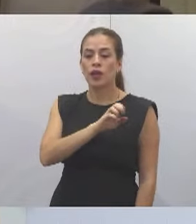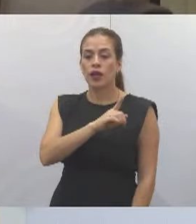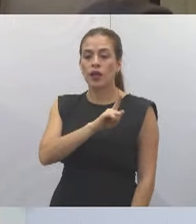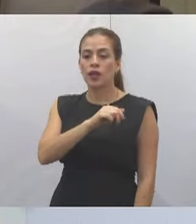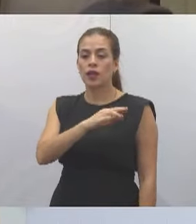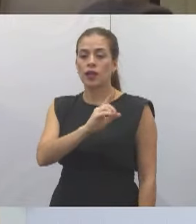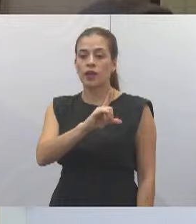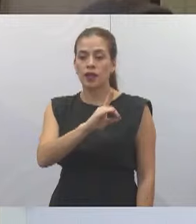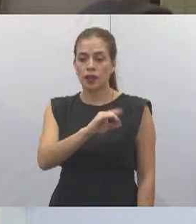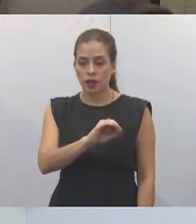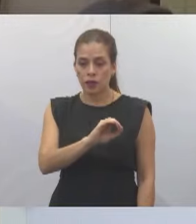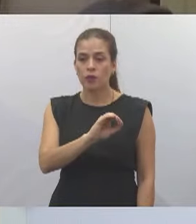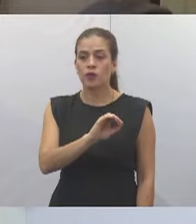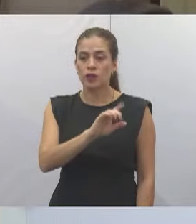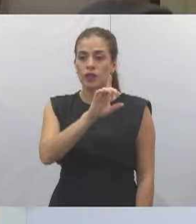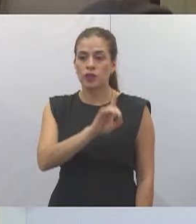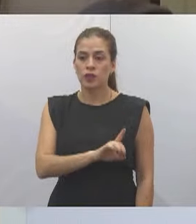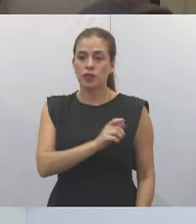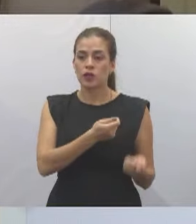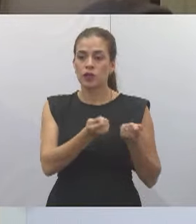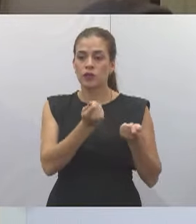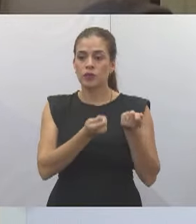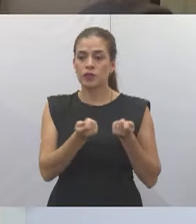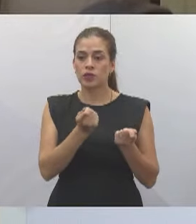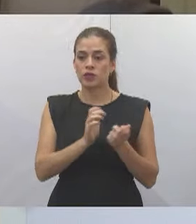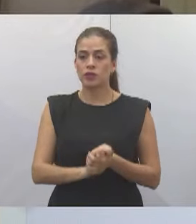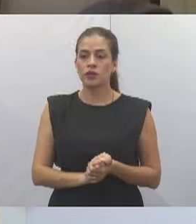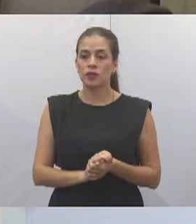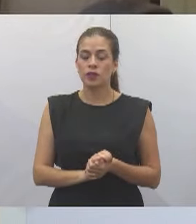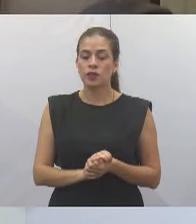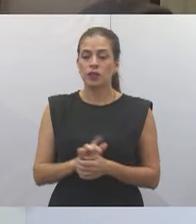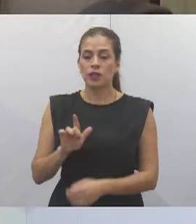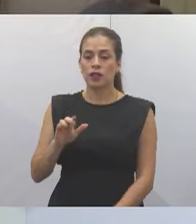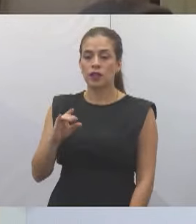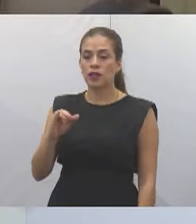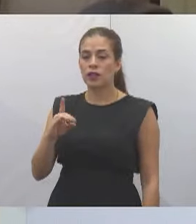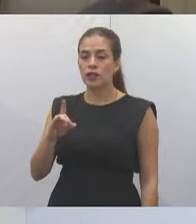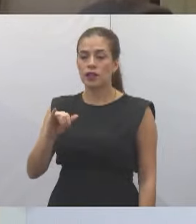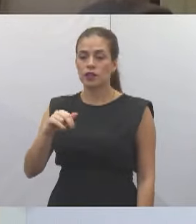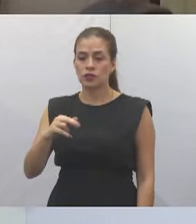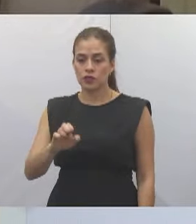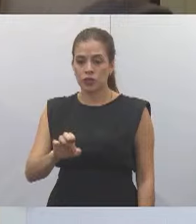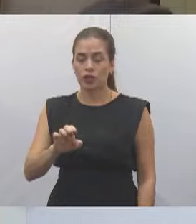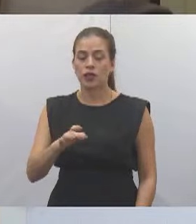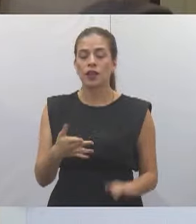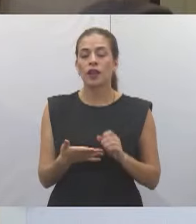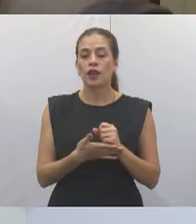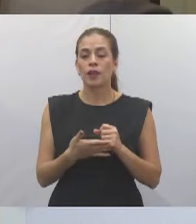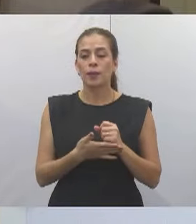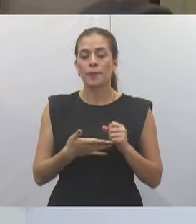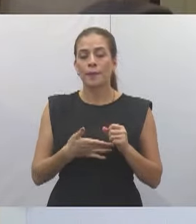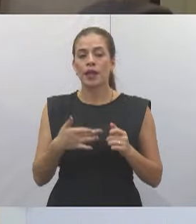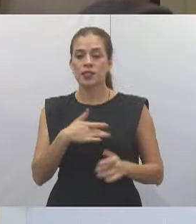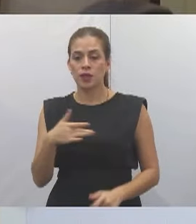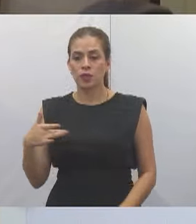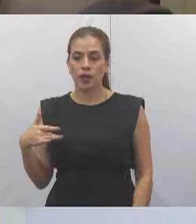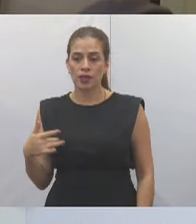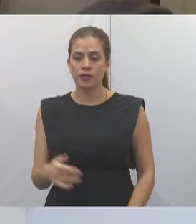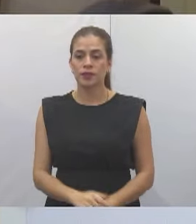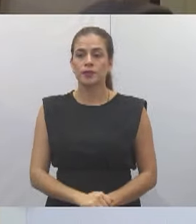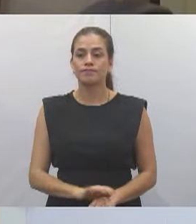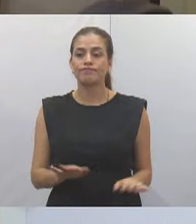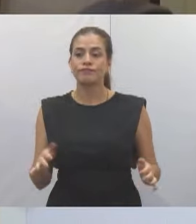administrativa. E a Lidiane está na atenção básica. Foram as mudanças que nós